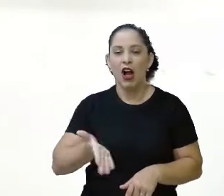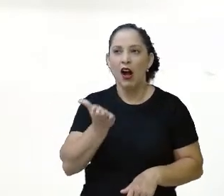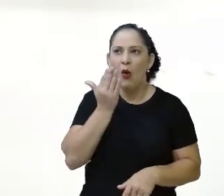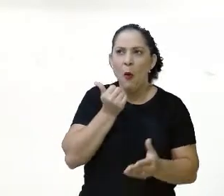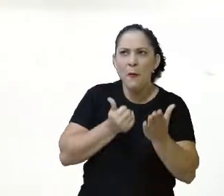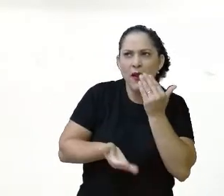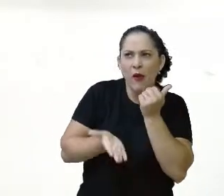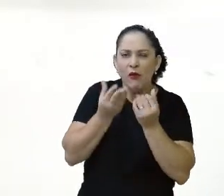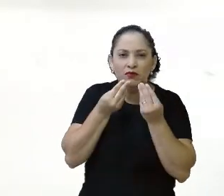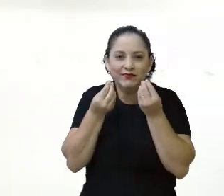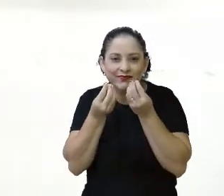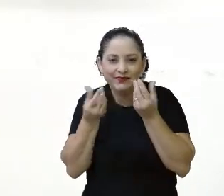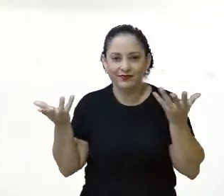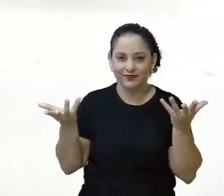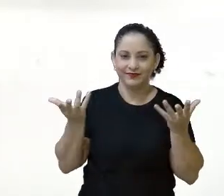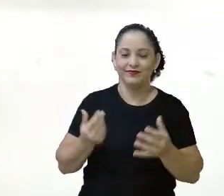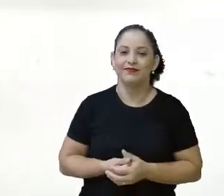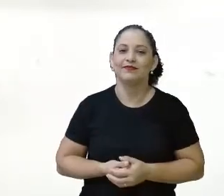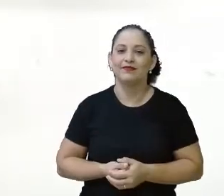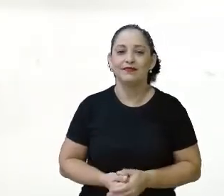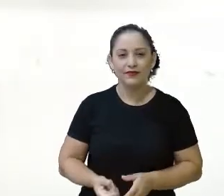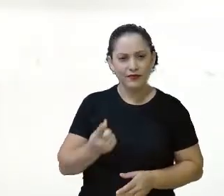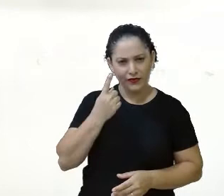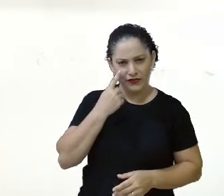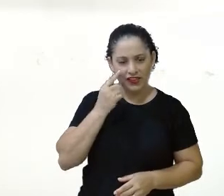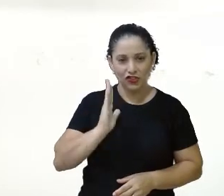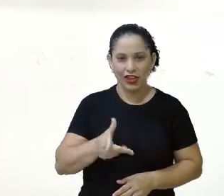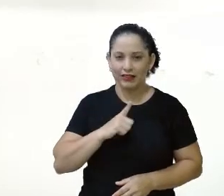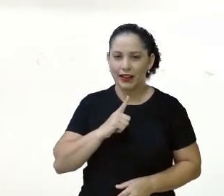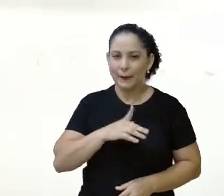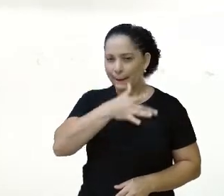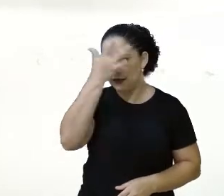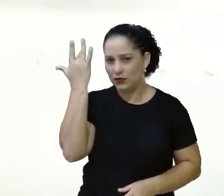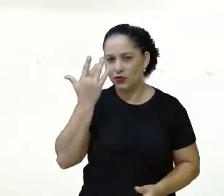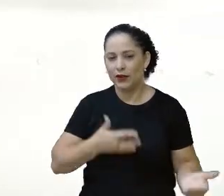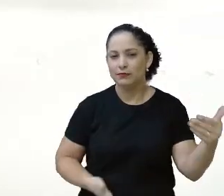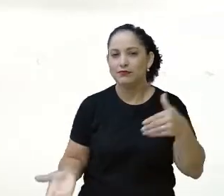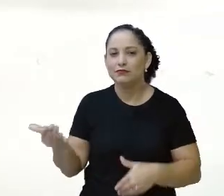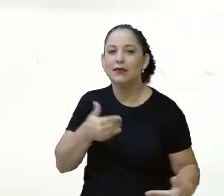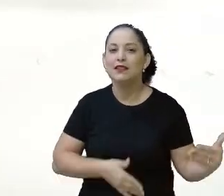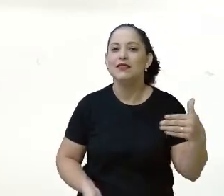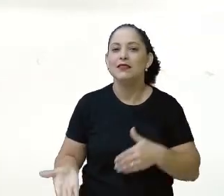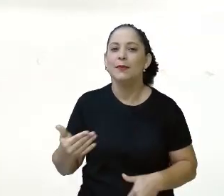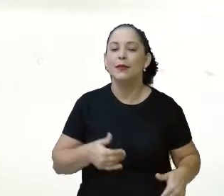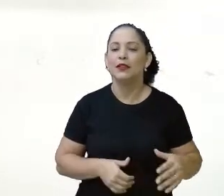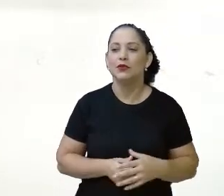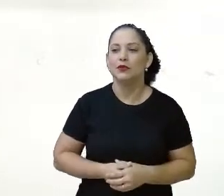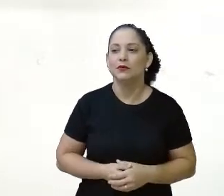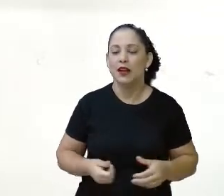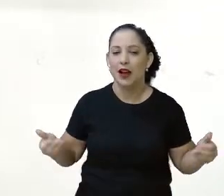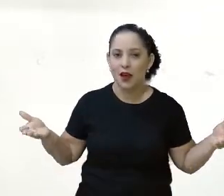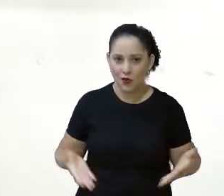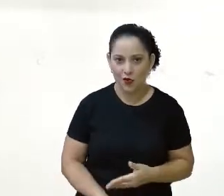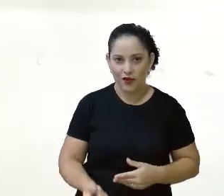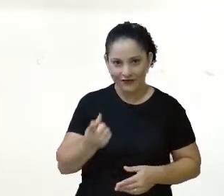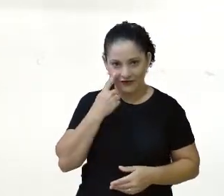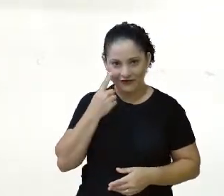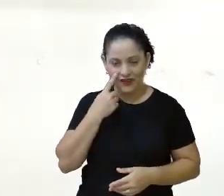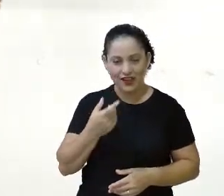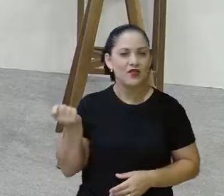não, tá certo? Então, vamos ver. Será que já tem gente participando aqui comigo? Eu vou ver agora, vamos ver se eu